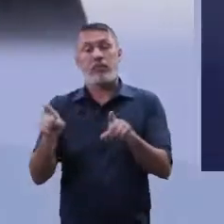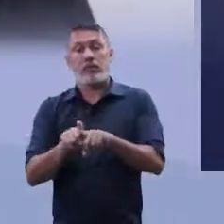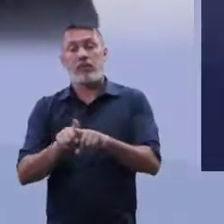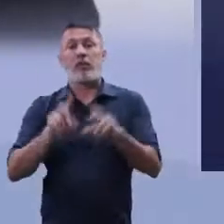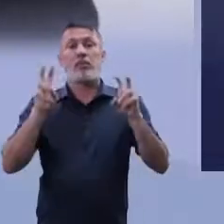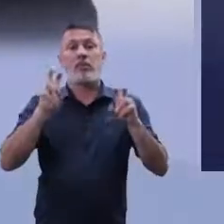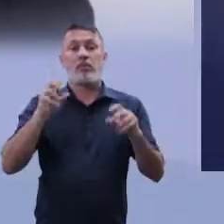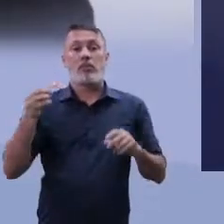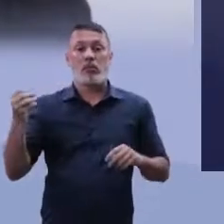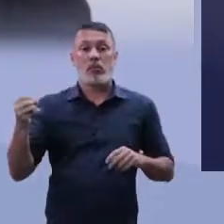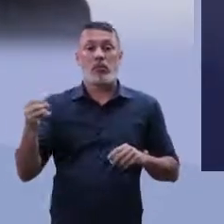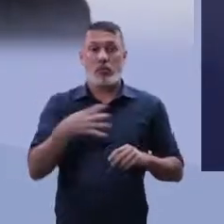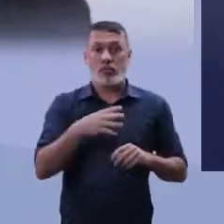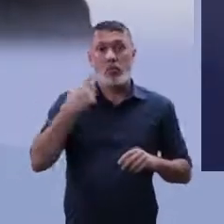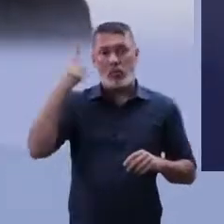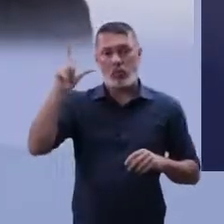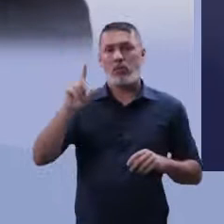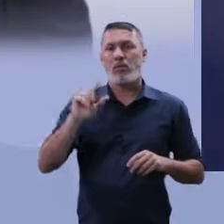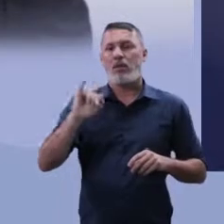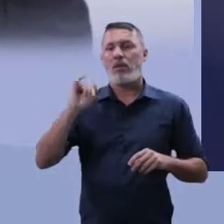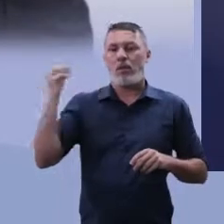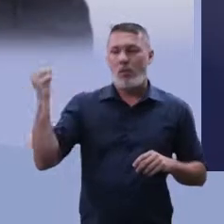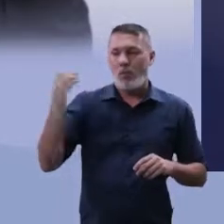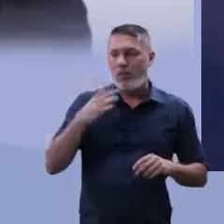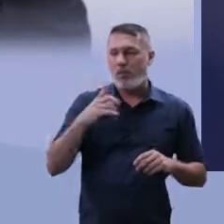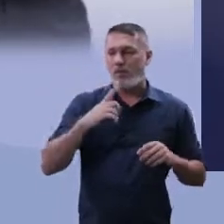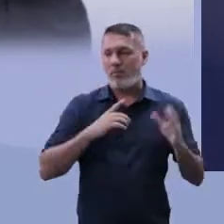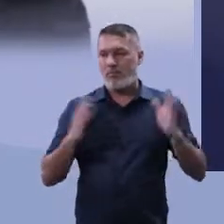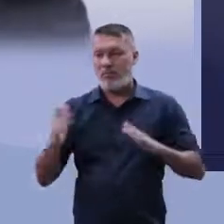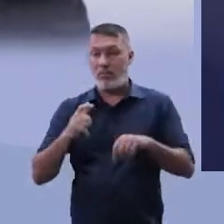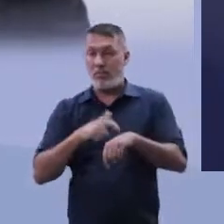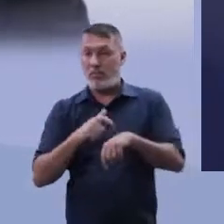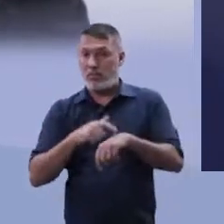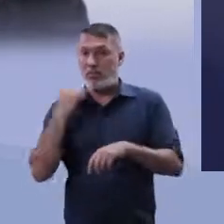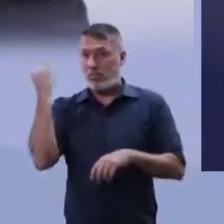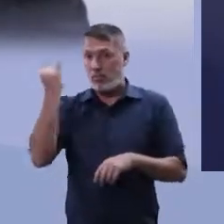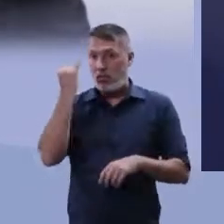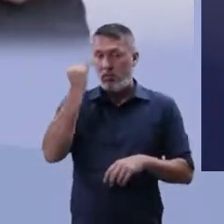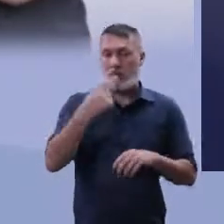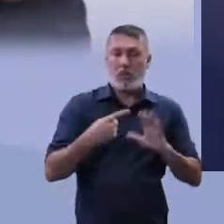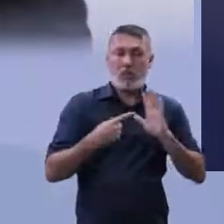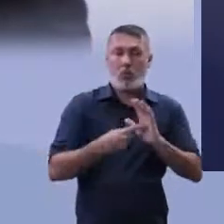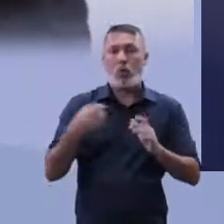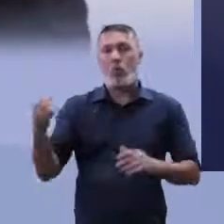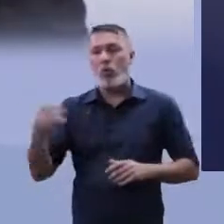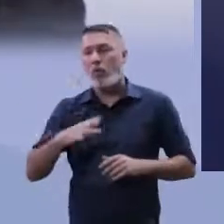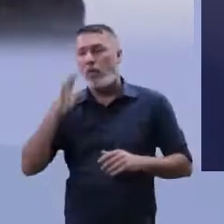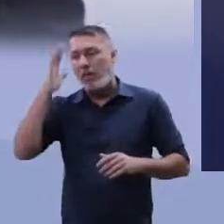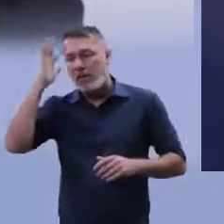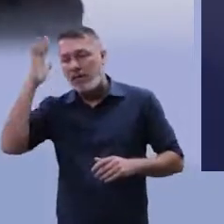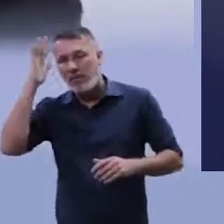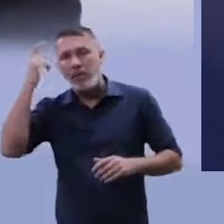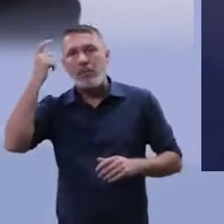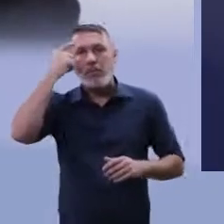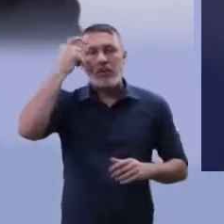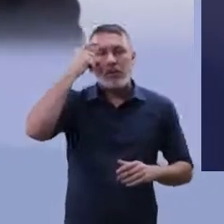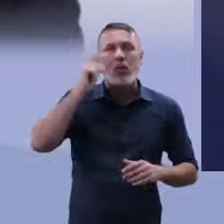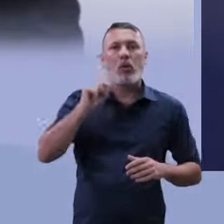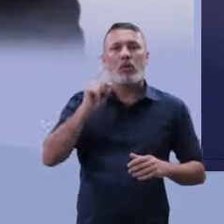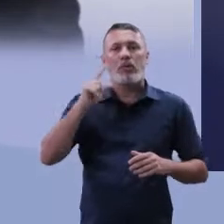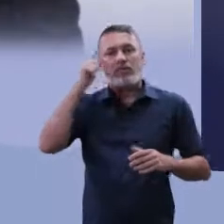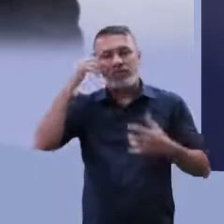aí nós temos um outro momento também importante, que é o iluminismo. Então vemos aí o renascimento, o iluminismo. Impõe uma nova ordem do pensamento